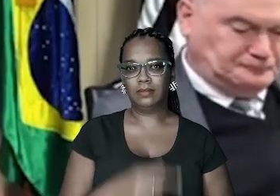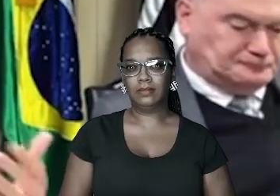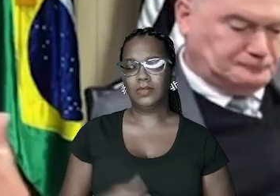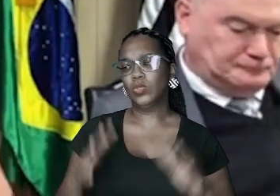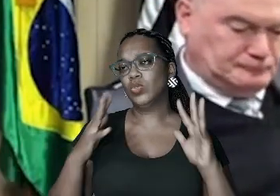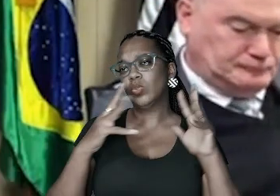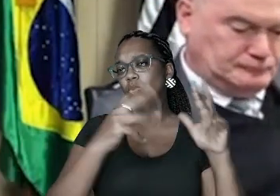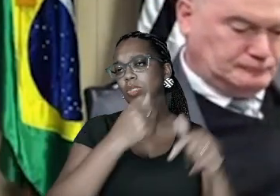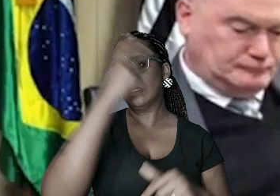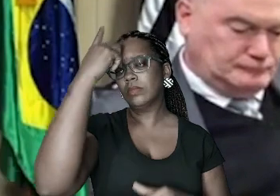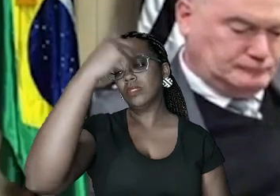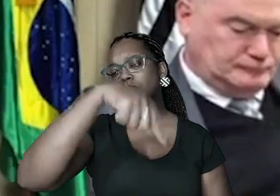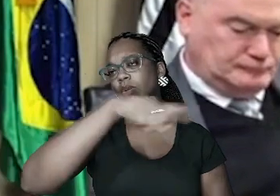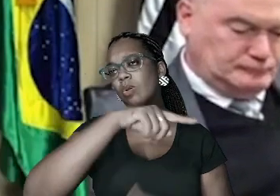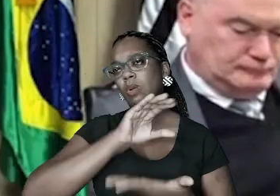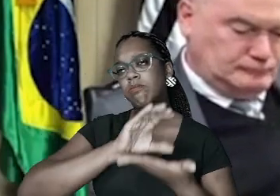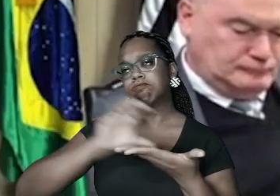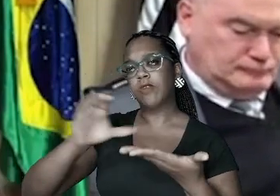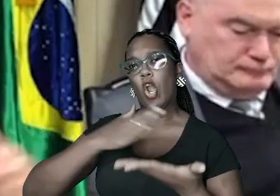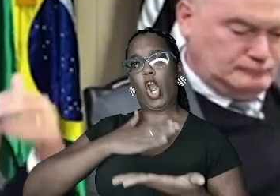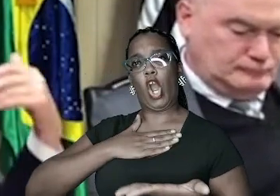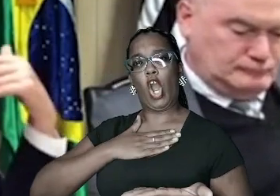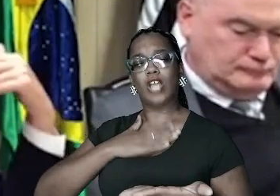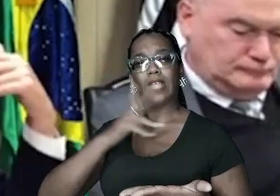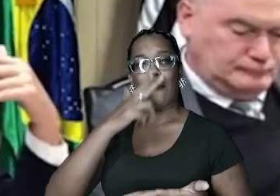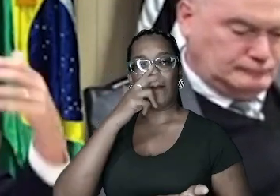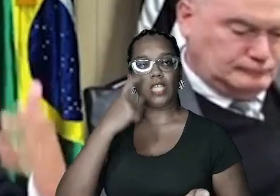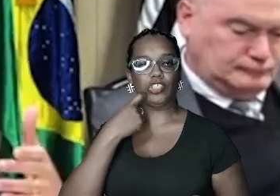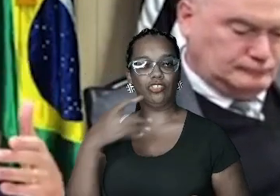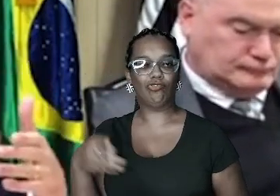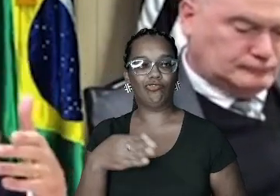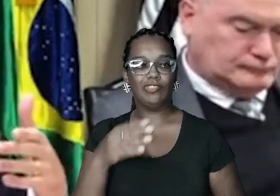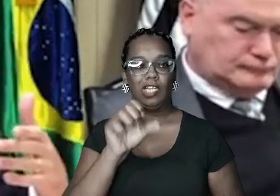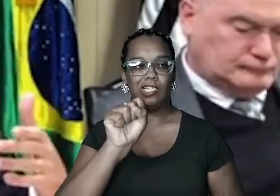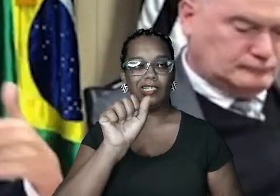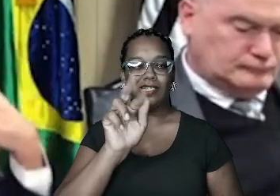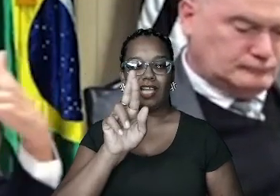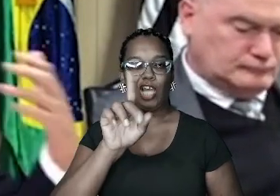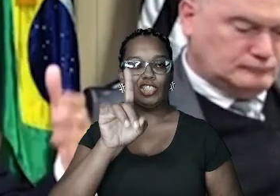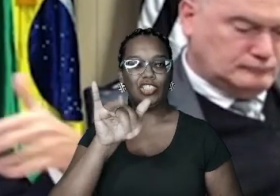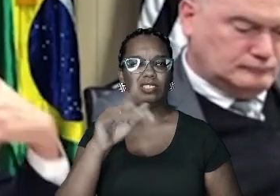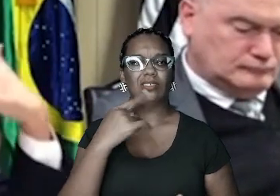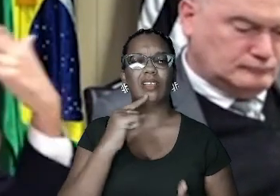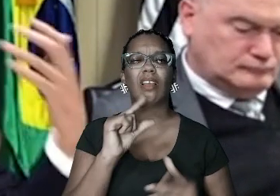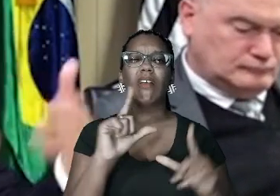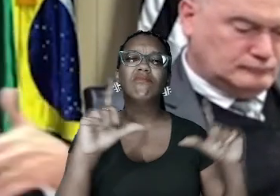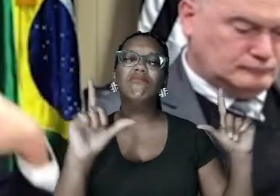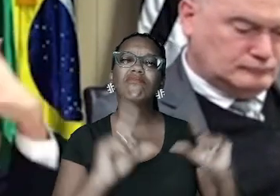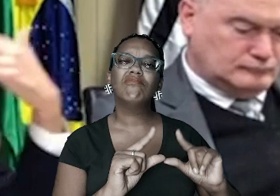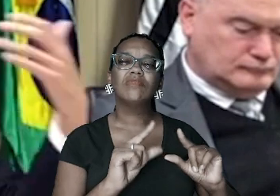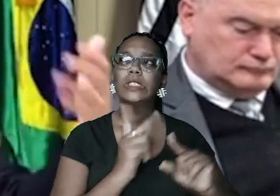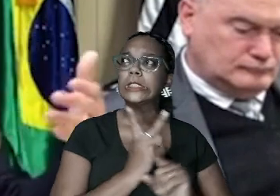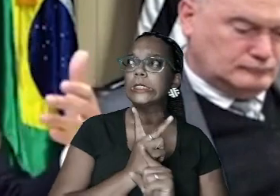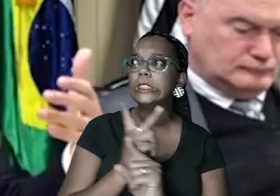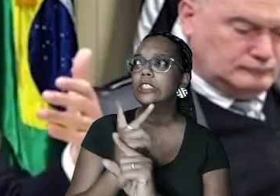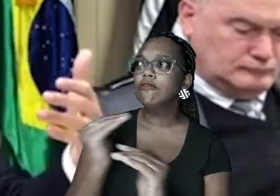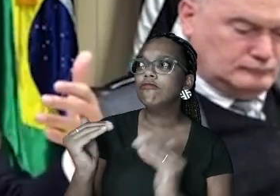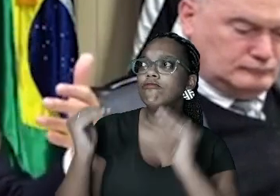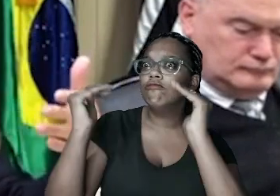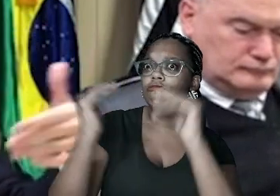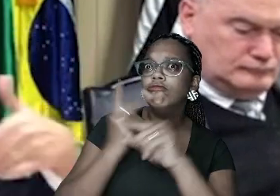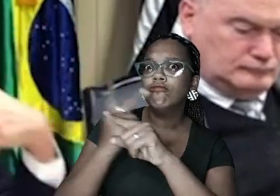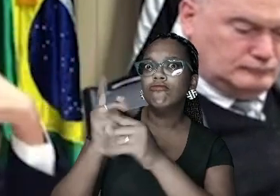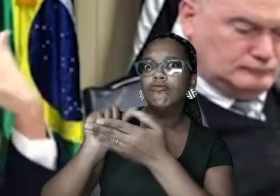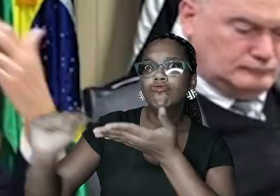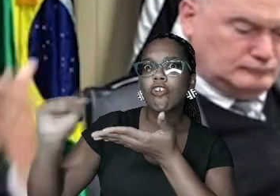Quem deve ser responsabilizado todos aqueles investidores que gostam de ser denominar sardinhas são os pequenos investidores